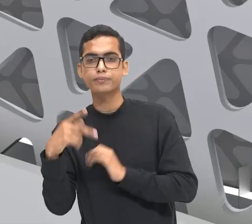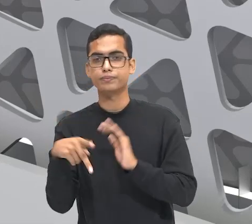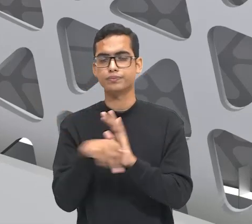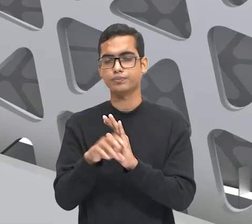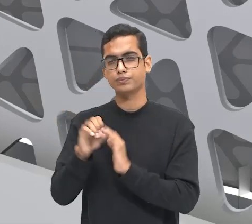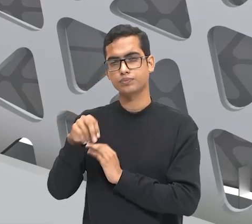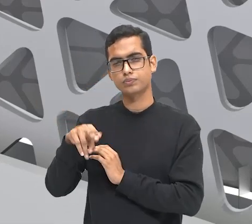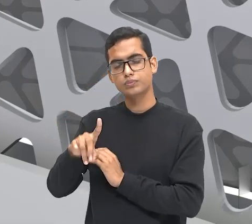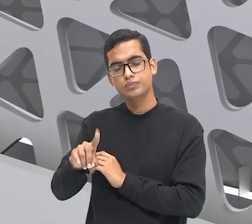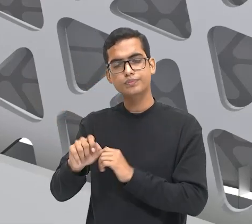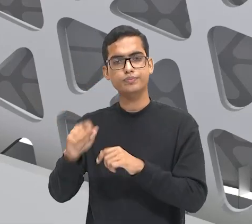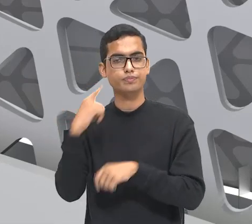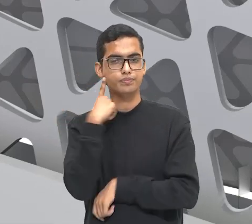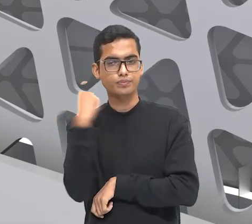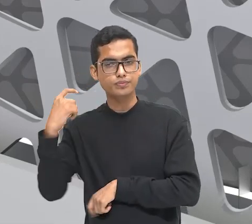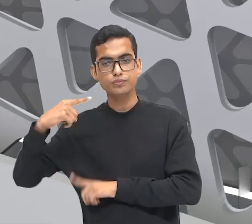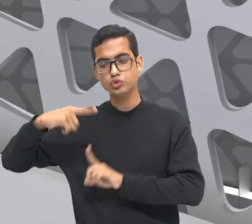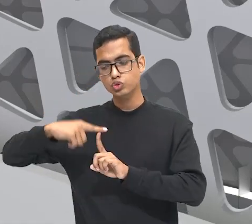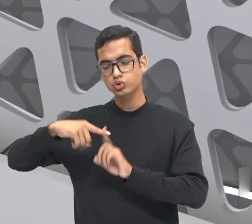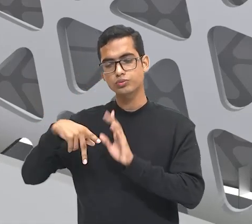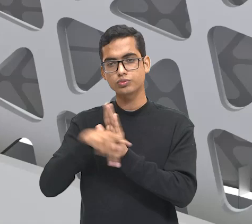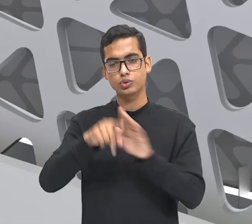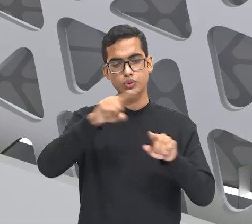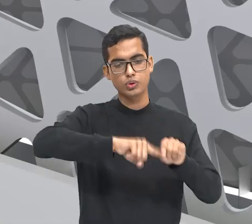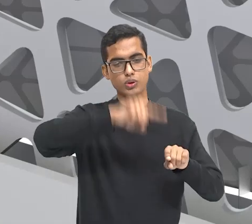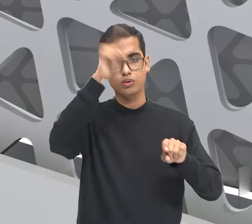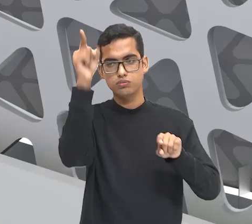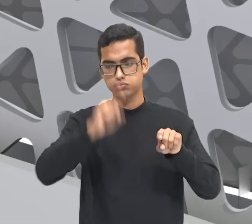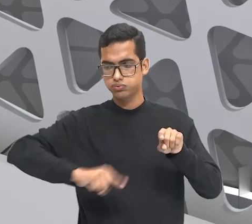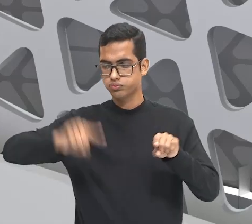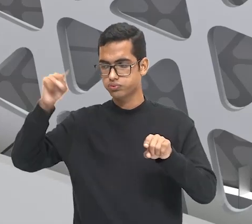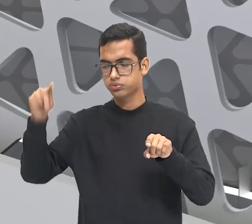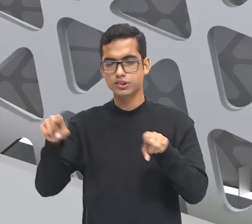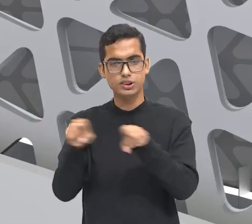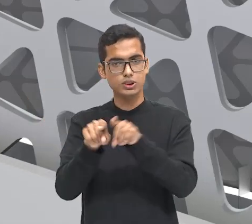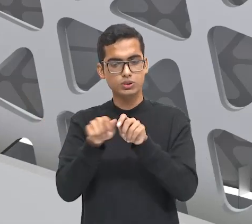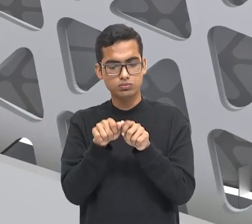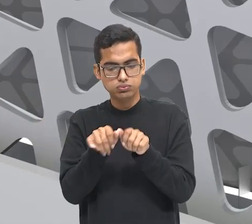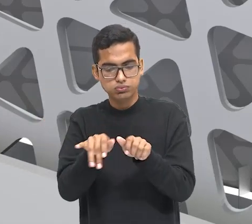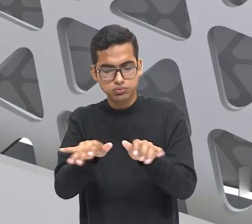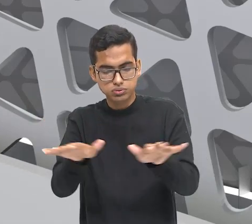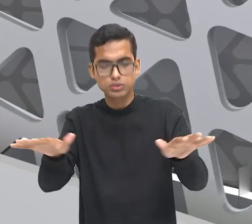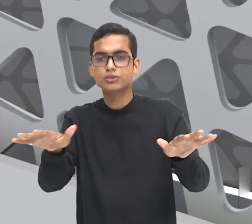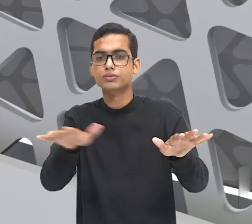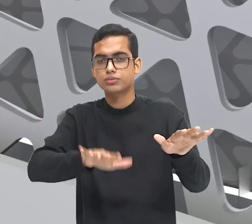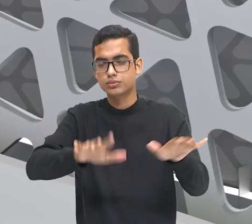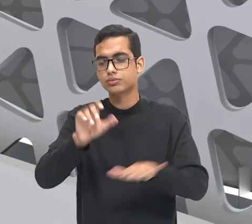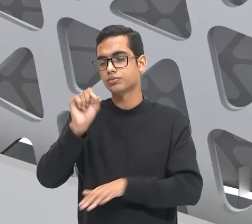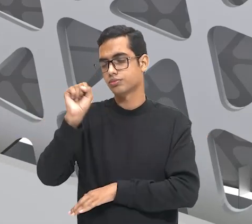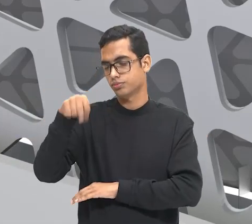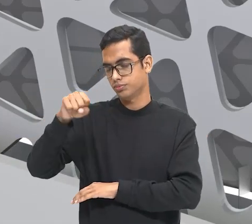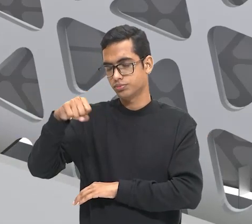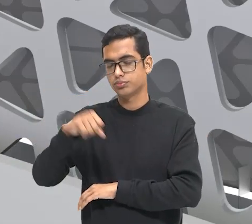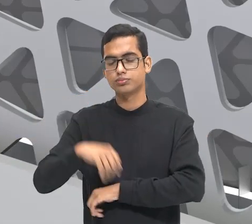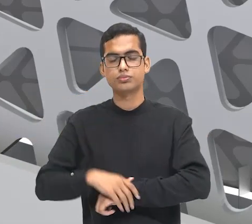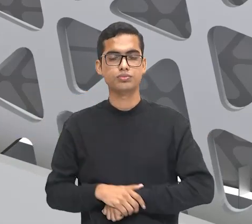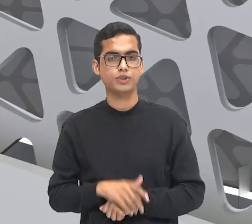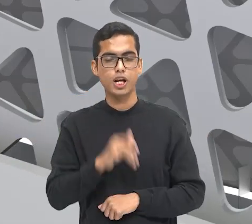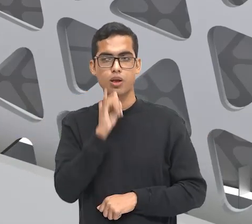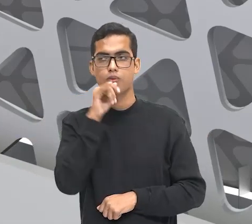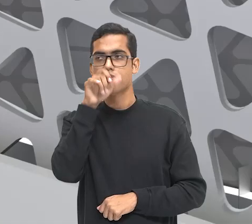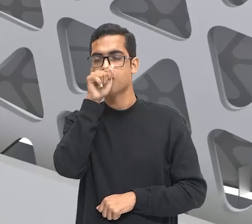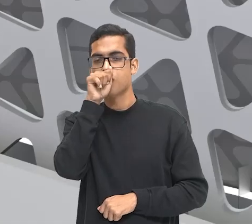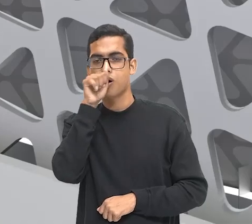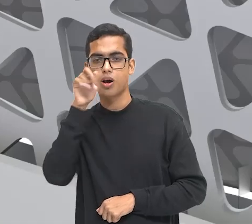A gente viu que o som também ele é um tipo de onda, né? Ele vai também se propagar aí no espaço, aí no ar, por exemplo,